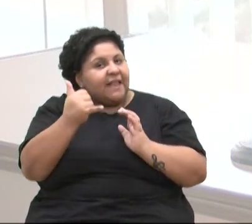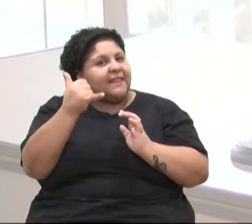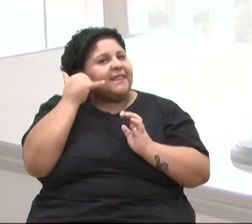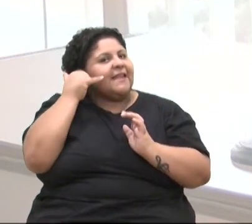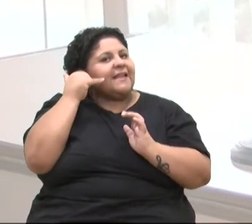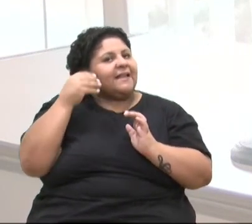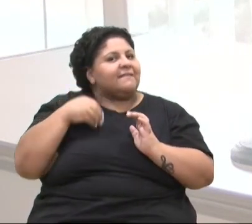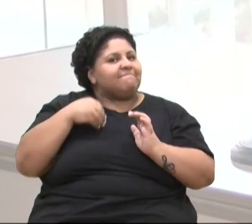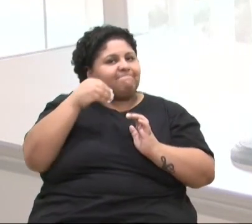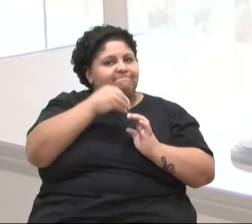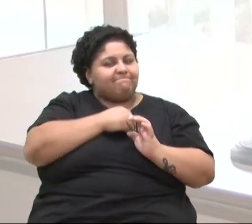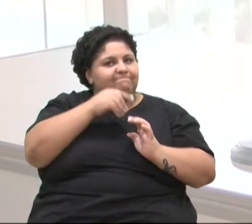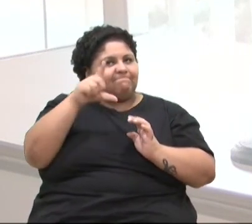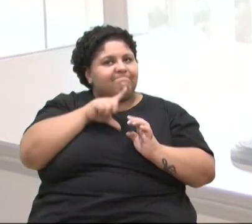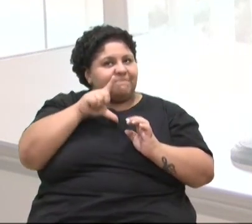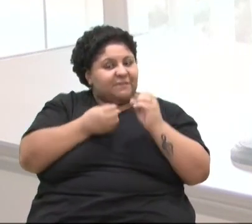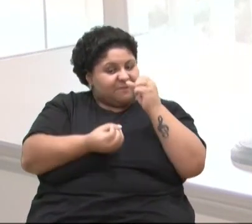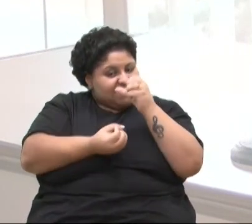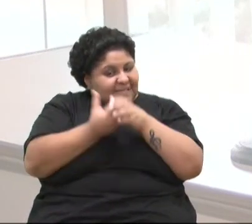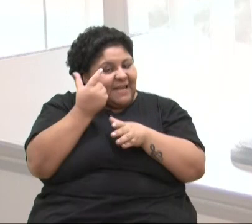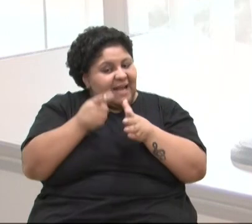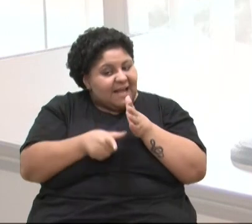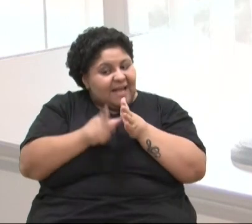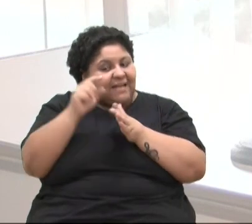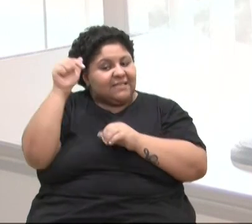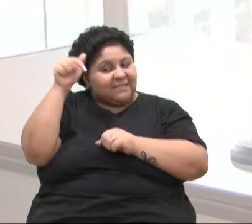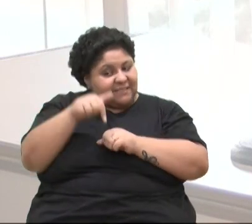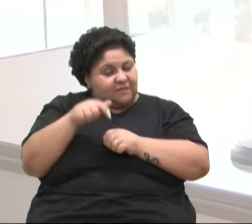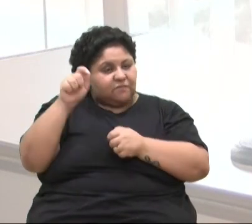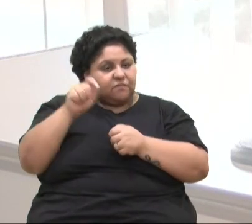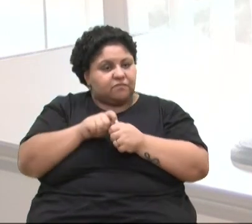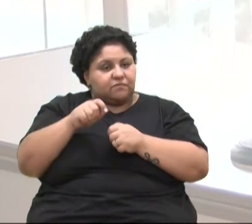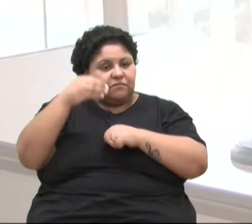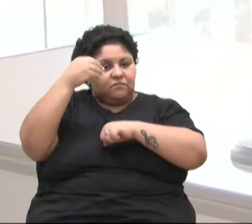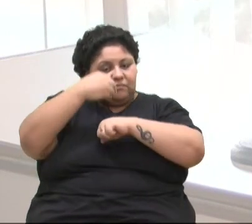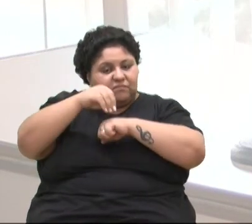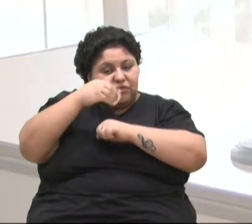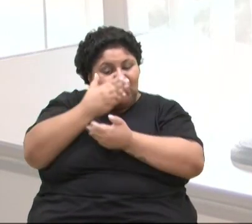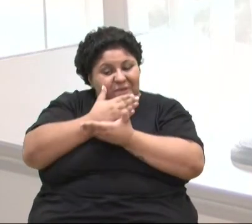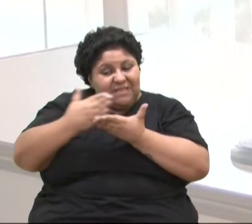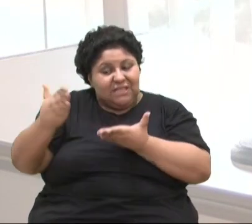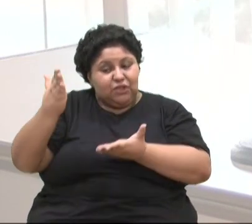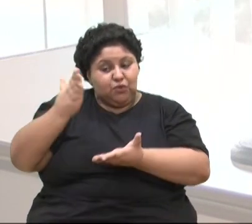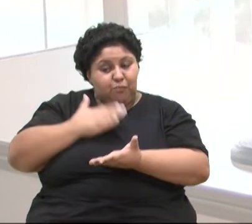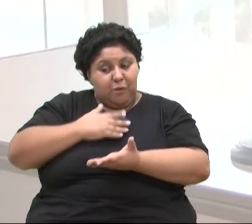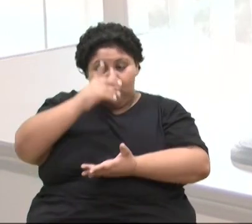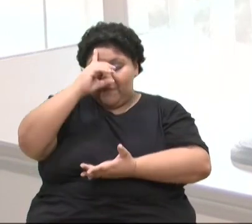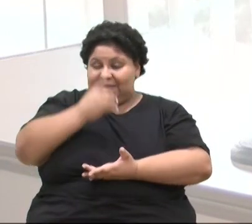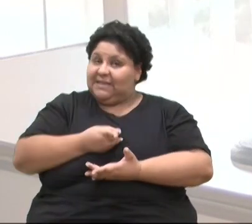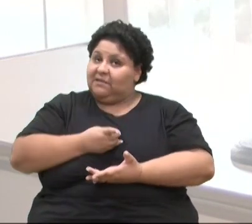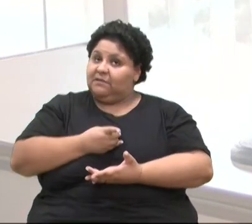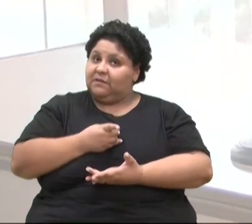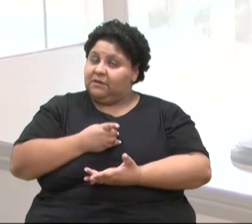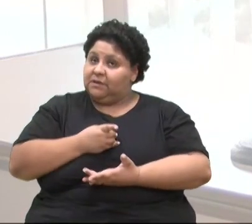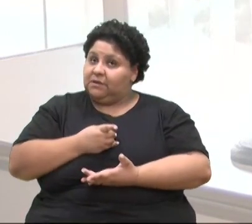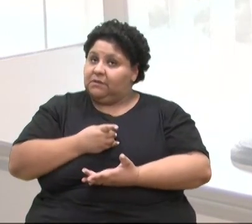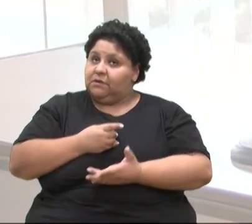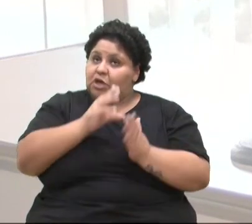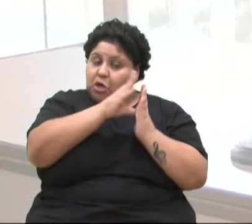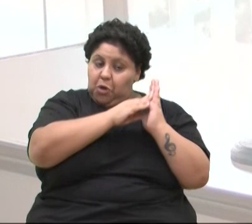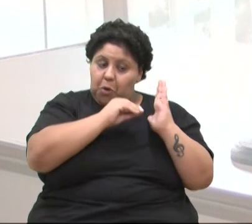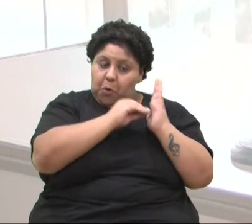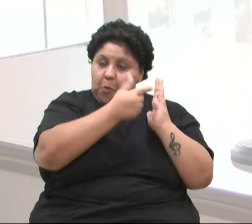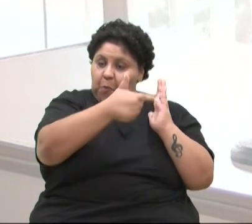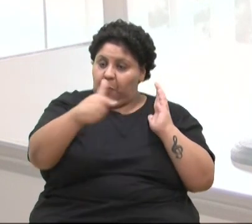nós temos que implantar o quanto antes. Eu fiz essa indicação logo no início do meu mandato aqui, porque copiei de outras